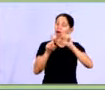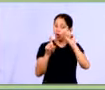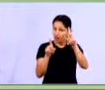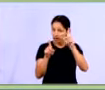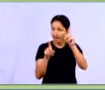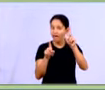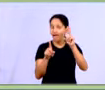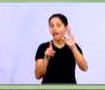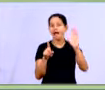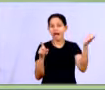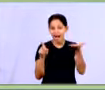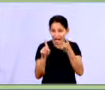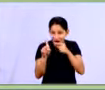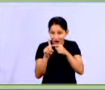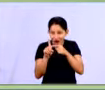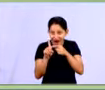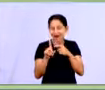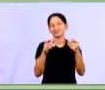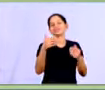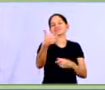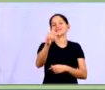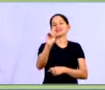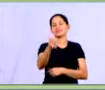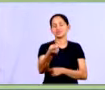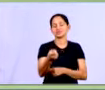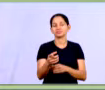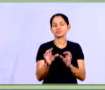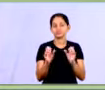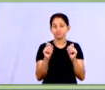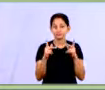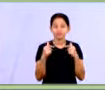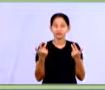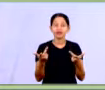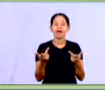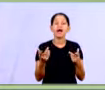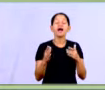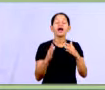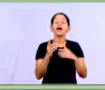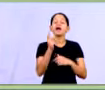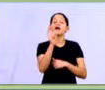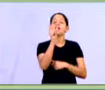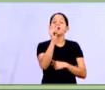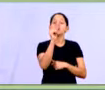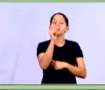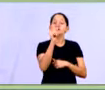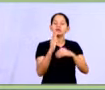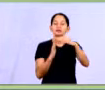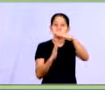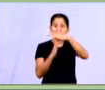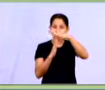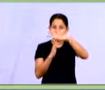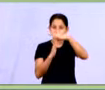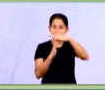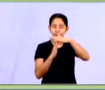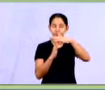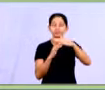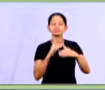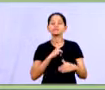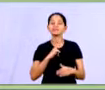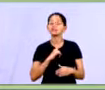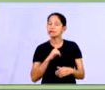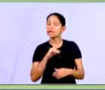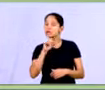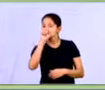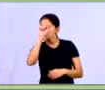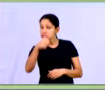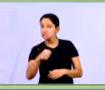dinheiro. É a sobra de tudo que foi investido. Eu queria comentar, professor, que a gente fala do dinheiro no tempo. Quando a gente fala de VPL, a gente está sim